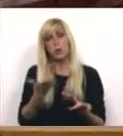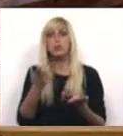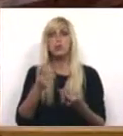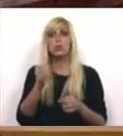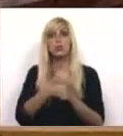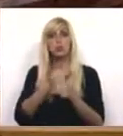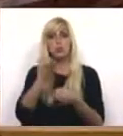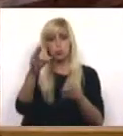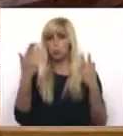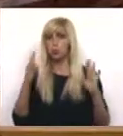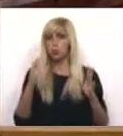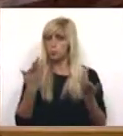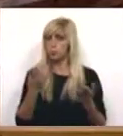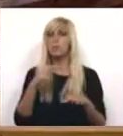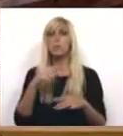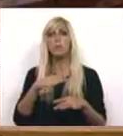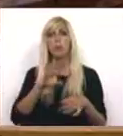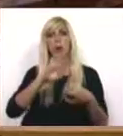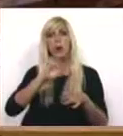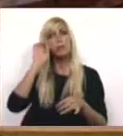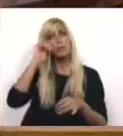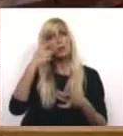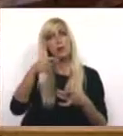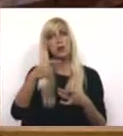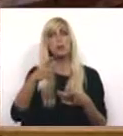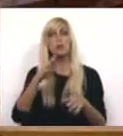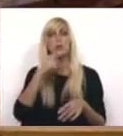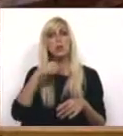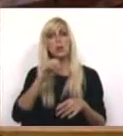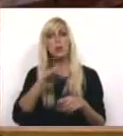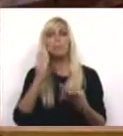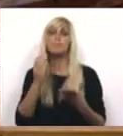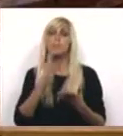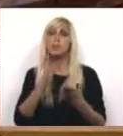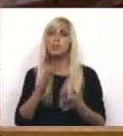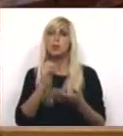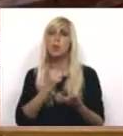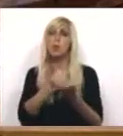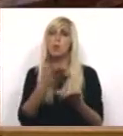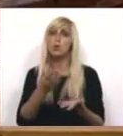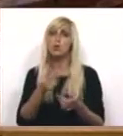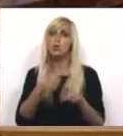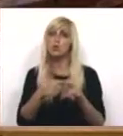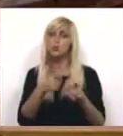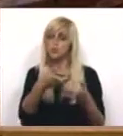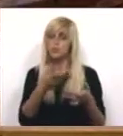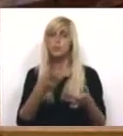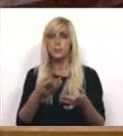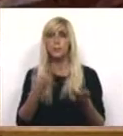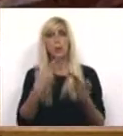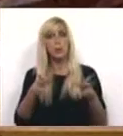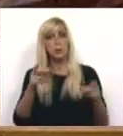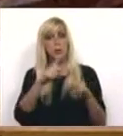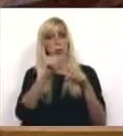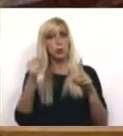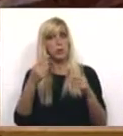que ameaçados de ficar sem as suas terras, precisam de apoios e incentivos. Sabendo que o combate à liberalização do eucalipto